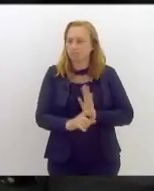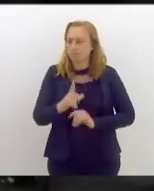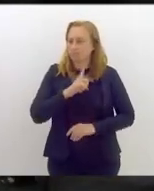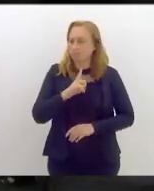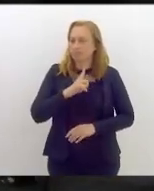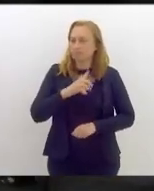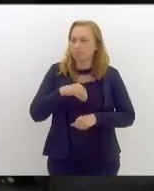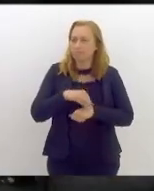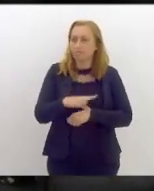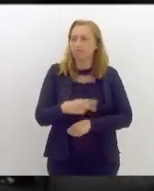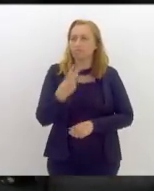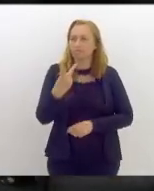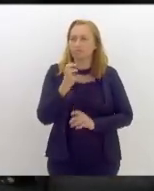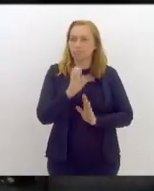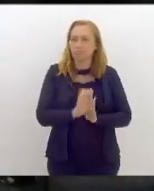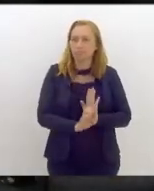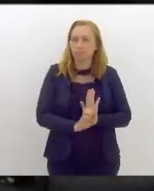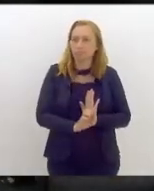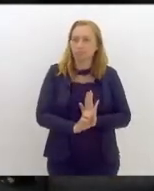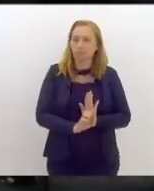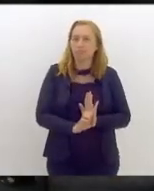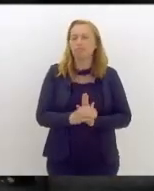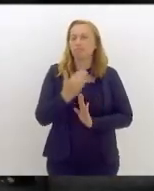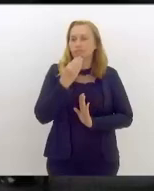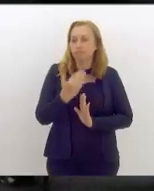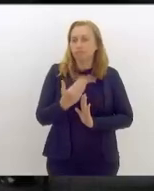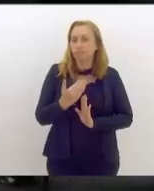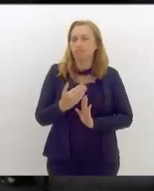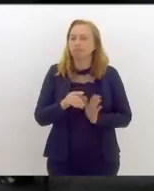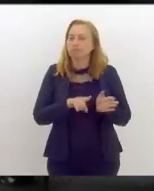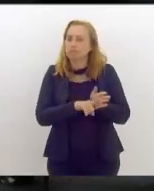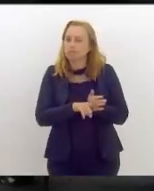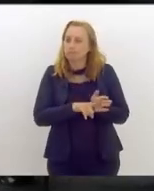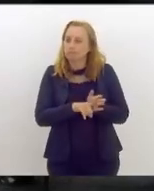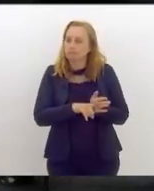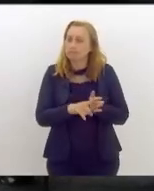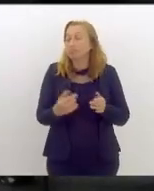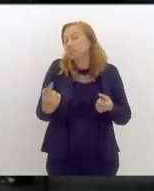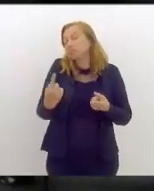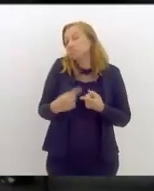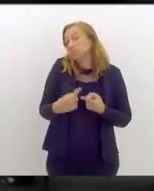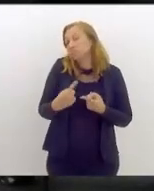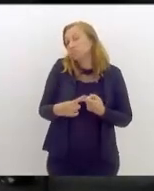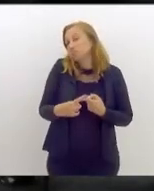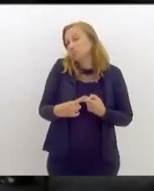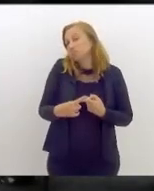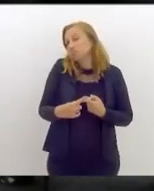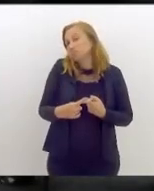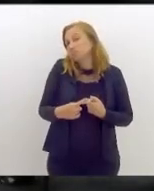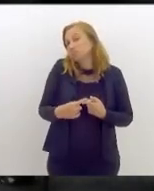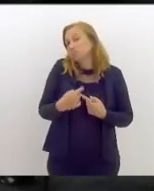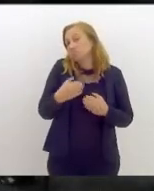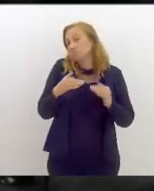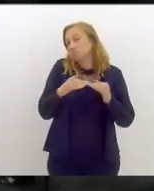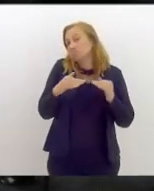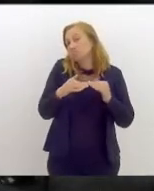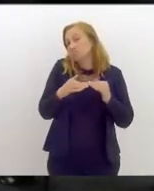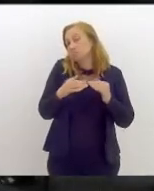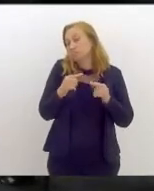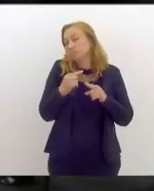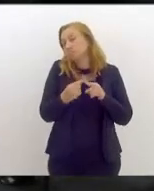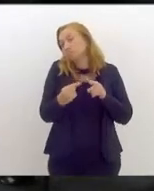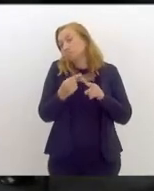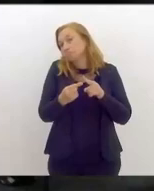destaquei duas emendas e vou pedir verificação Até porque eu eu concordo em parte